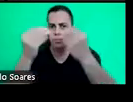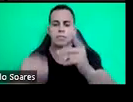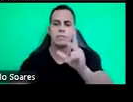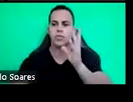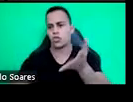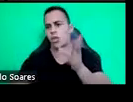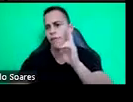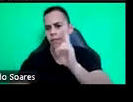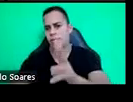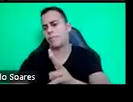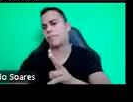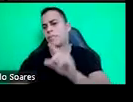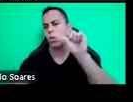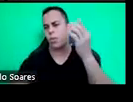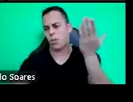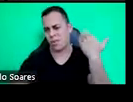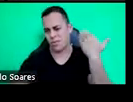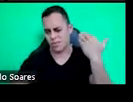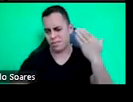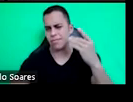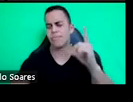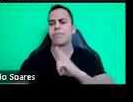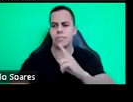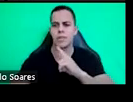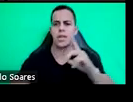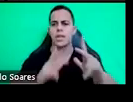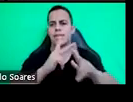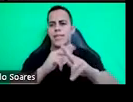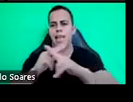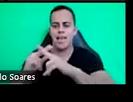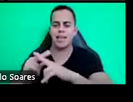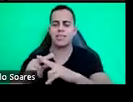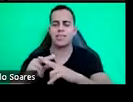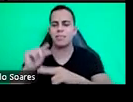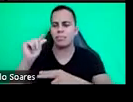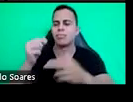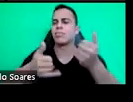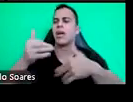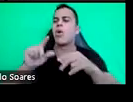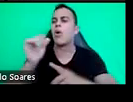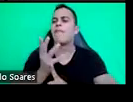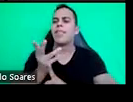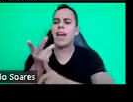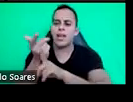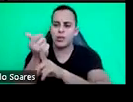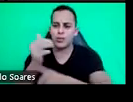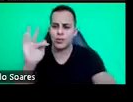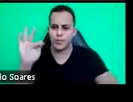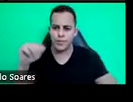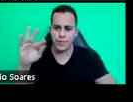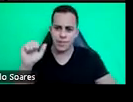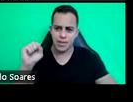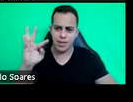que recentemente teve uma série sobre TDAH no Fantástico. Então, cada vez mais a gente tem